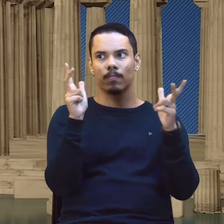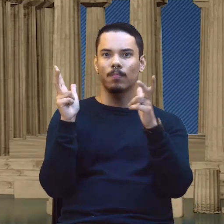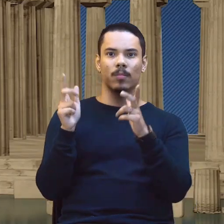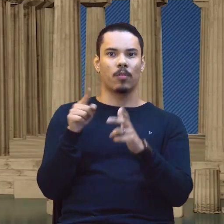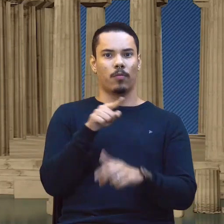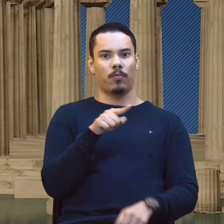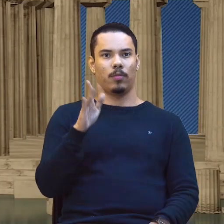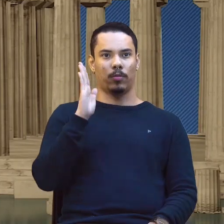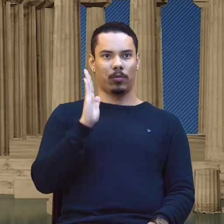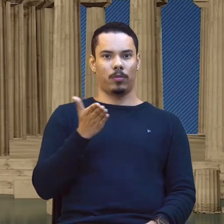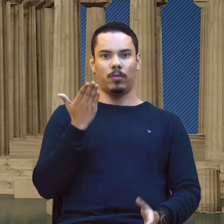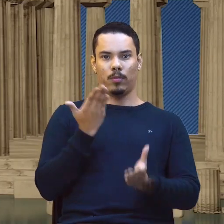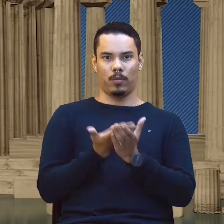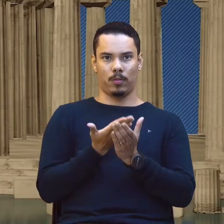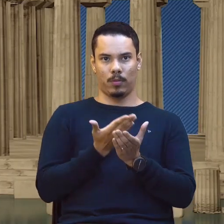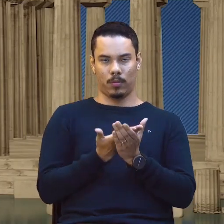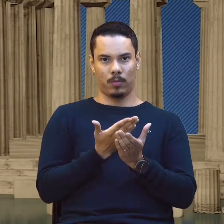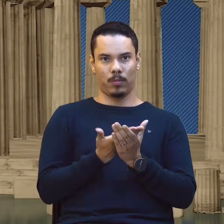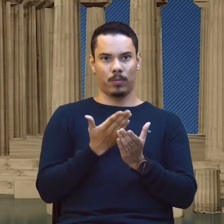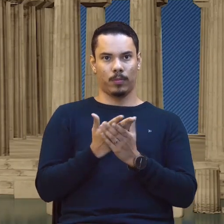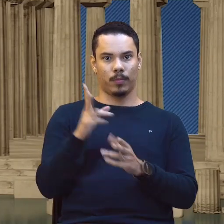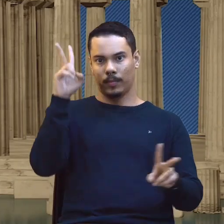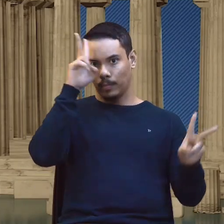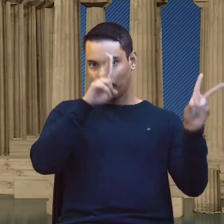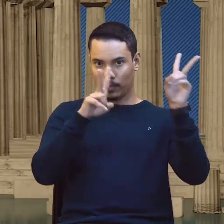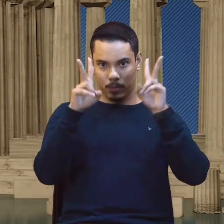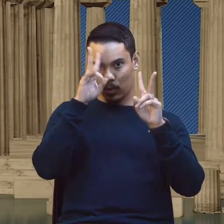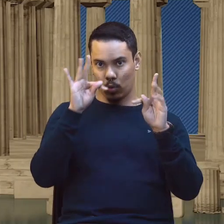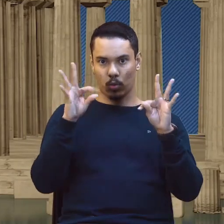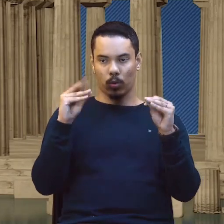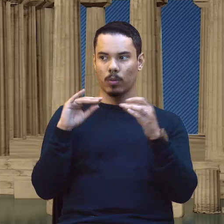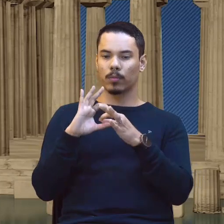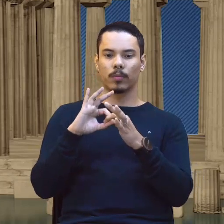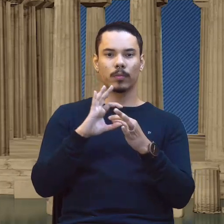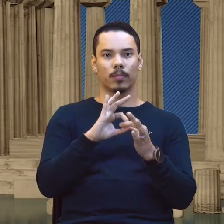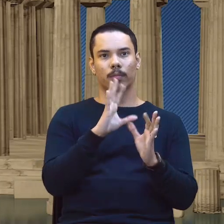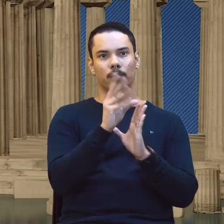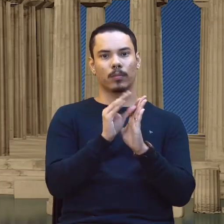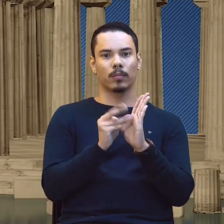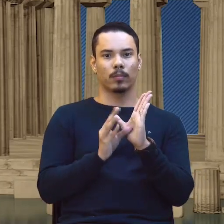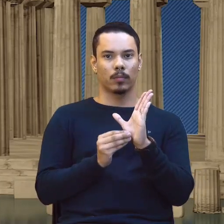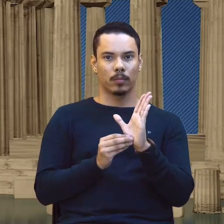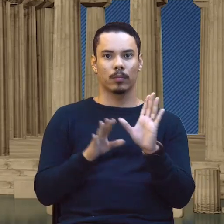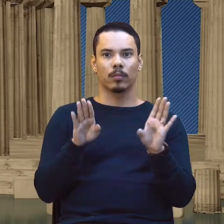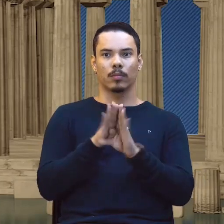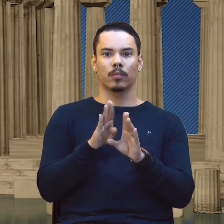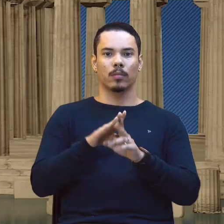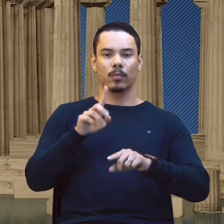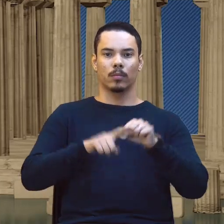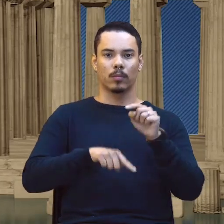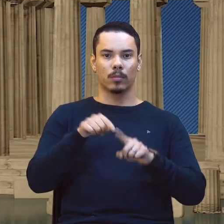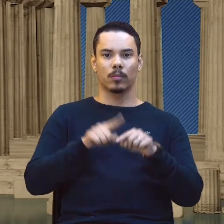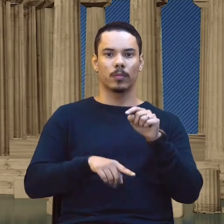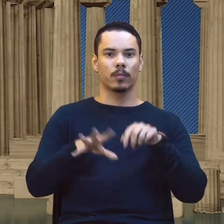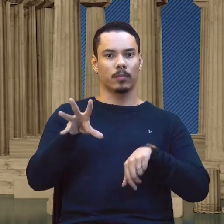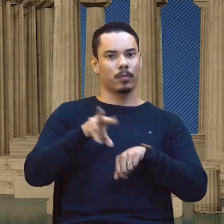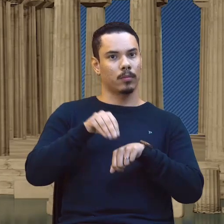estudaram. Vocês começam a relembrar, né? Os contextos, o conteúdo, os objetos de conhecimento, quer dizer.